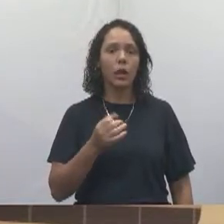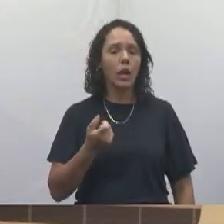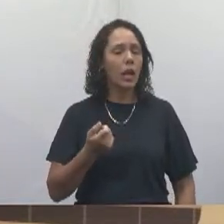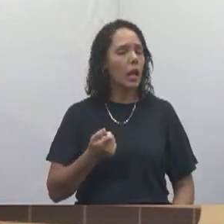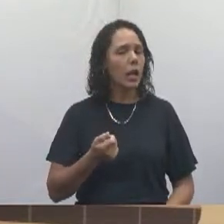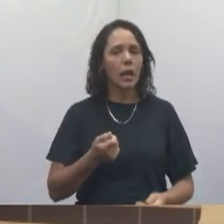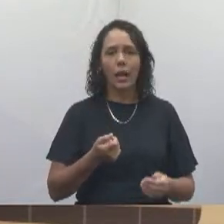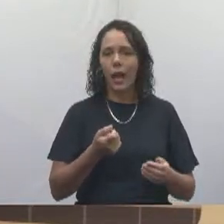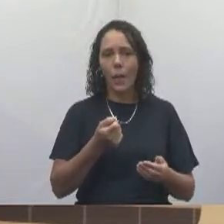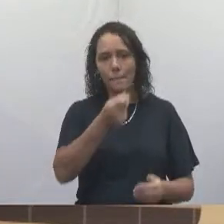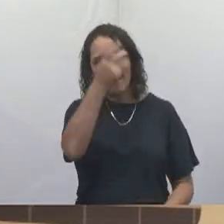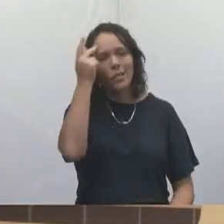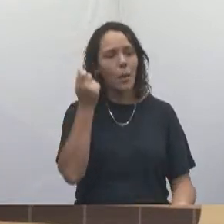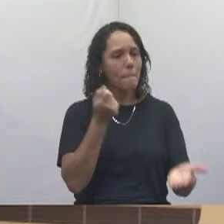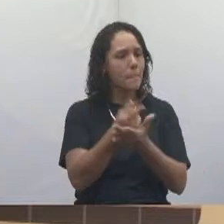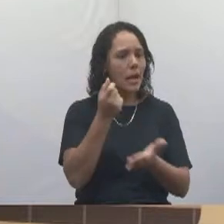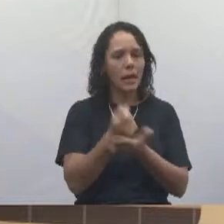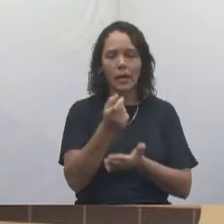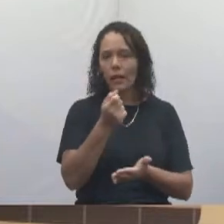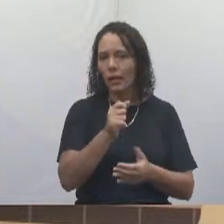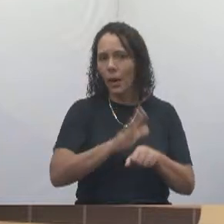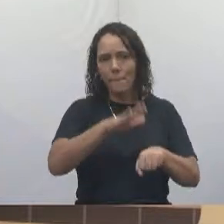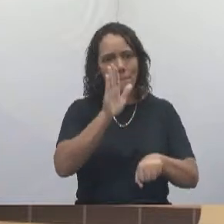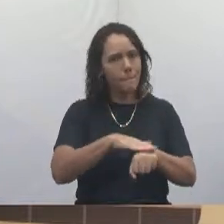sem correção monetária.